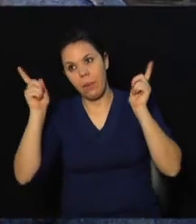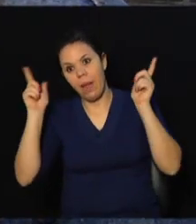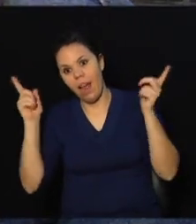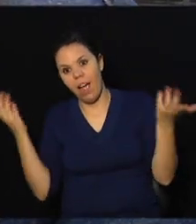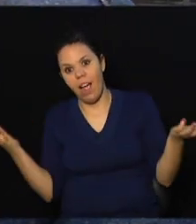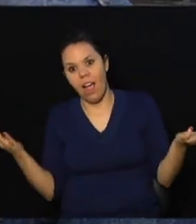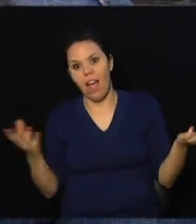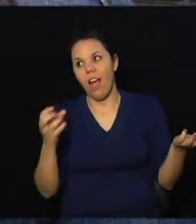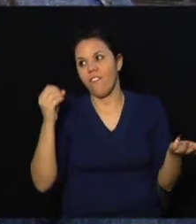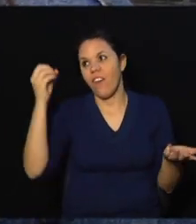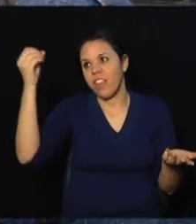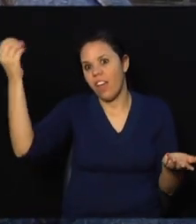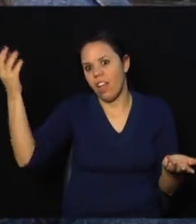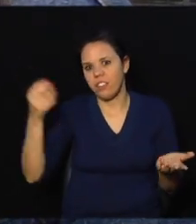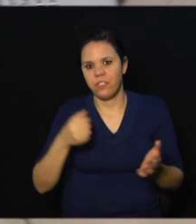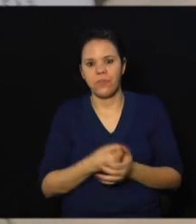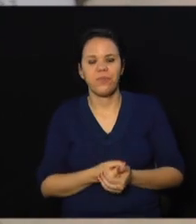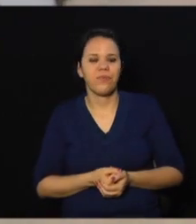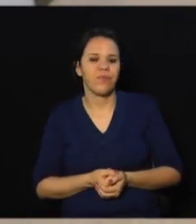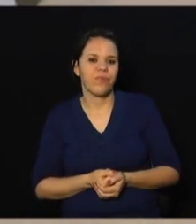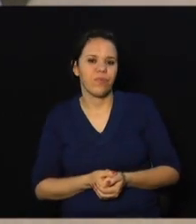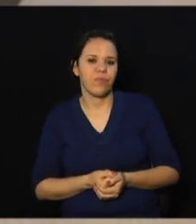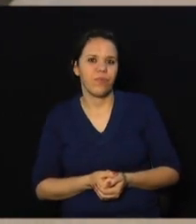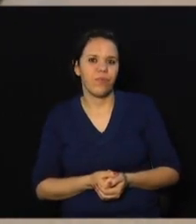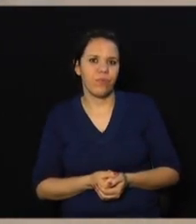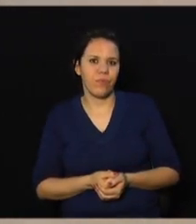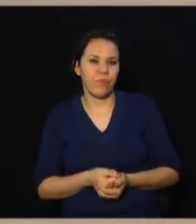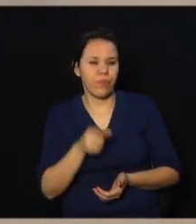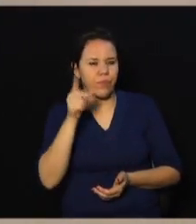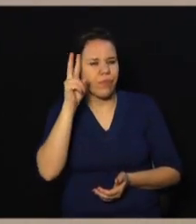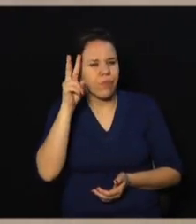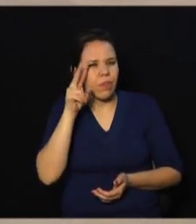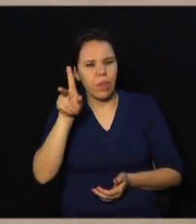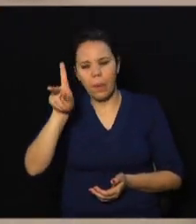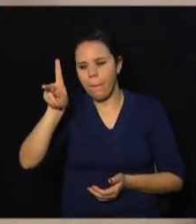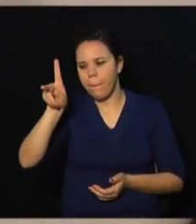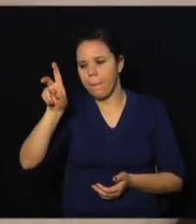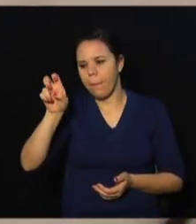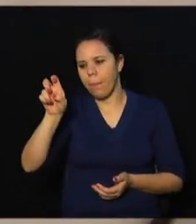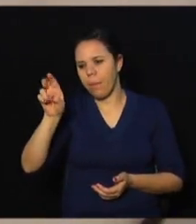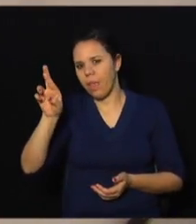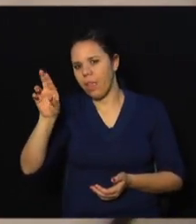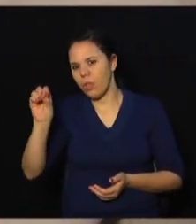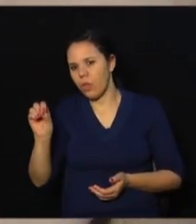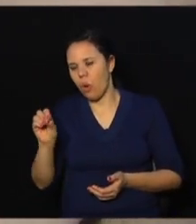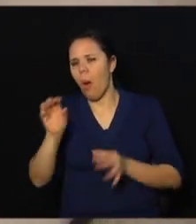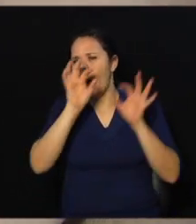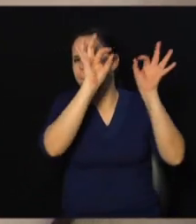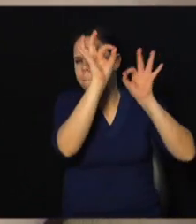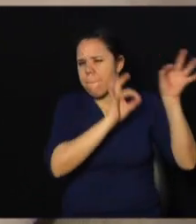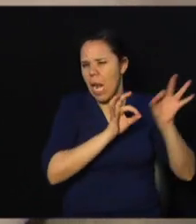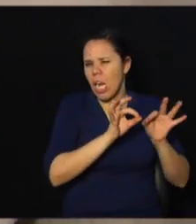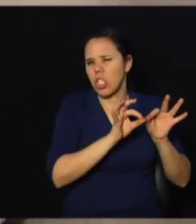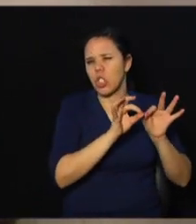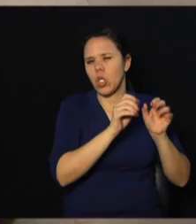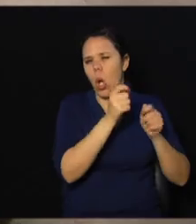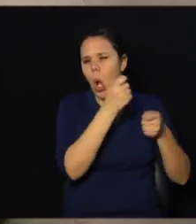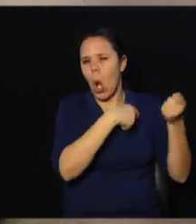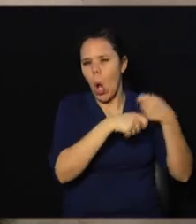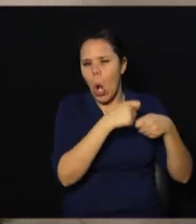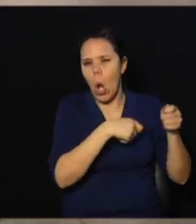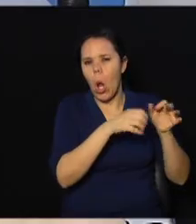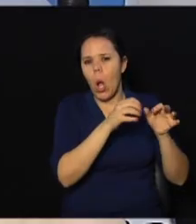para as viagens e tudo mais. Ah, você lembra do Pedro? Ele planejou tudo direitinho. Estuda